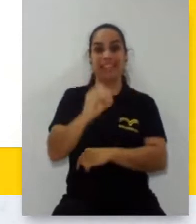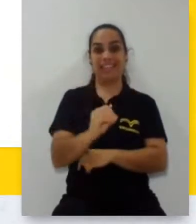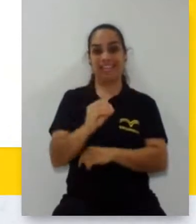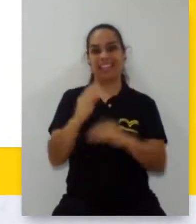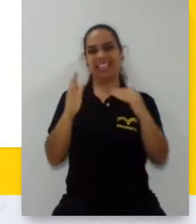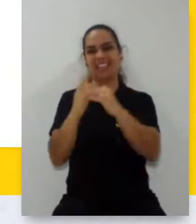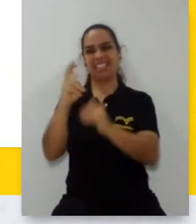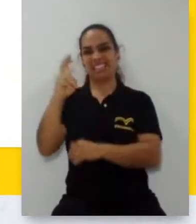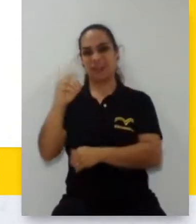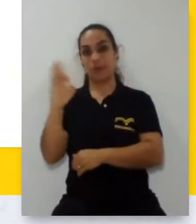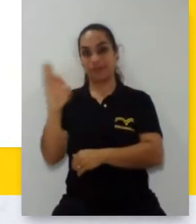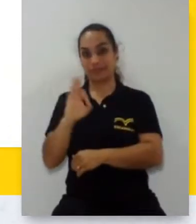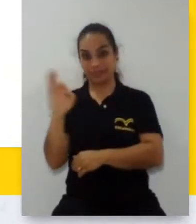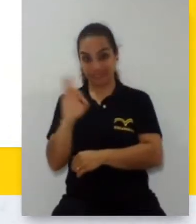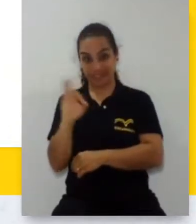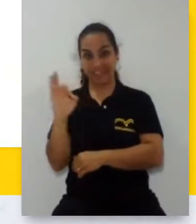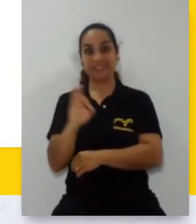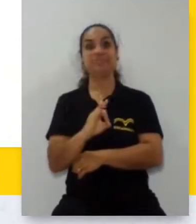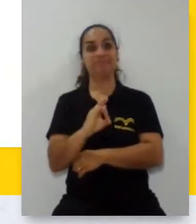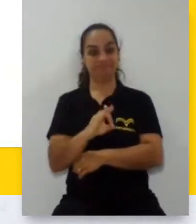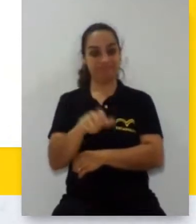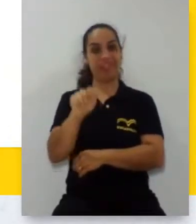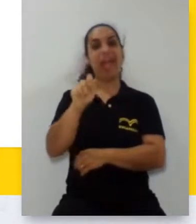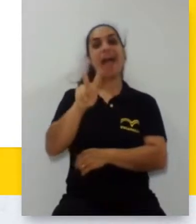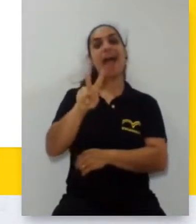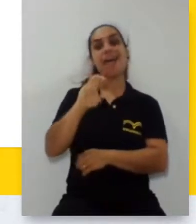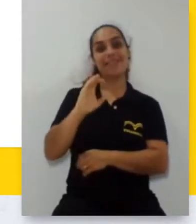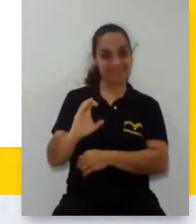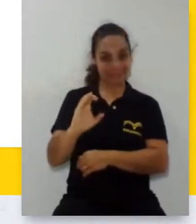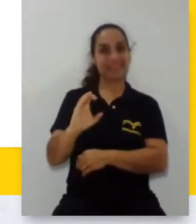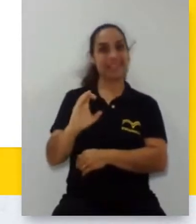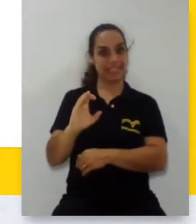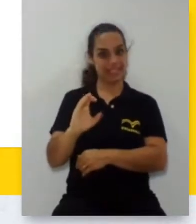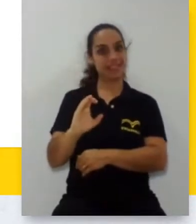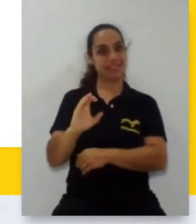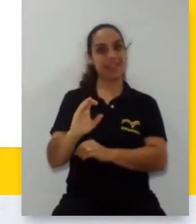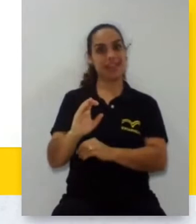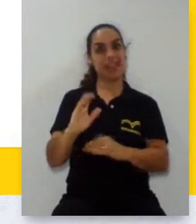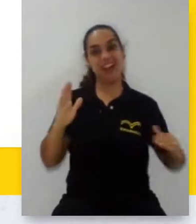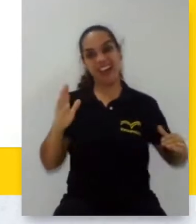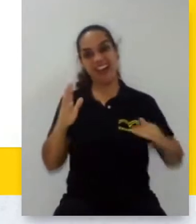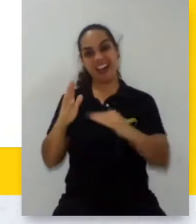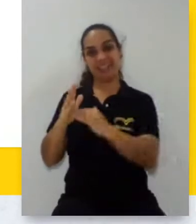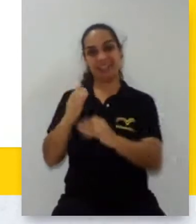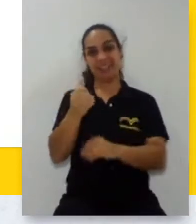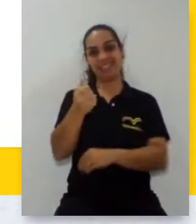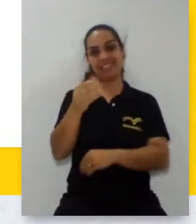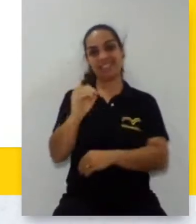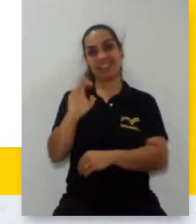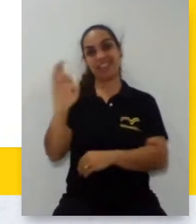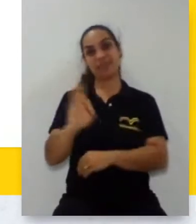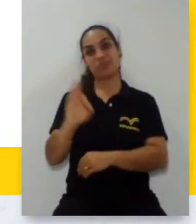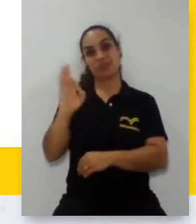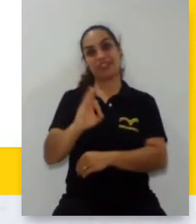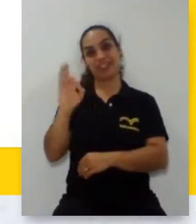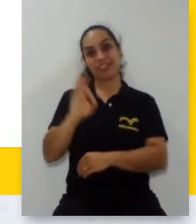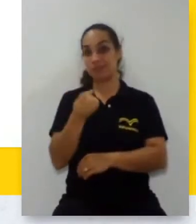risco de ter um AVC, de acidente vascular cerebral, até 60% quando você faz atividade física.